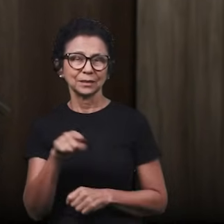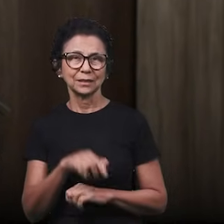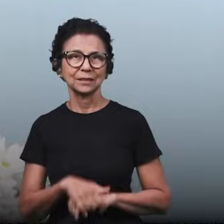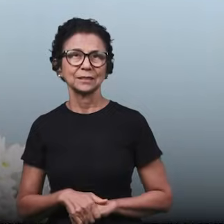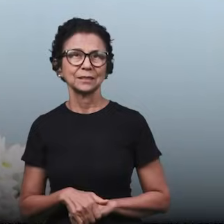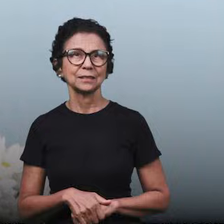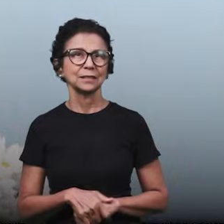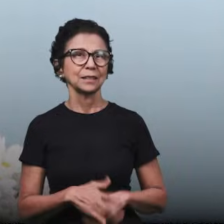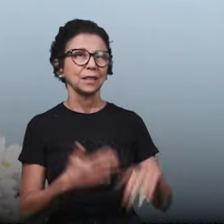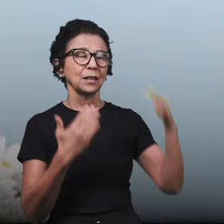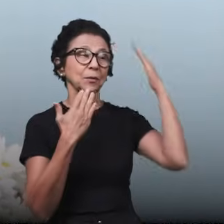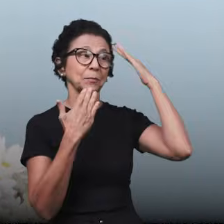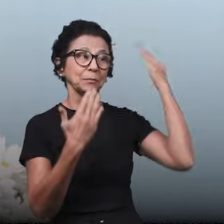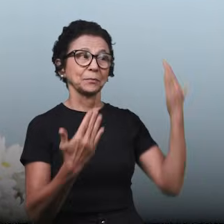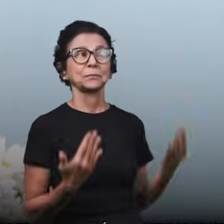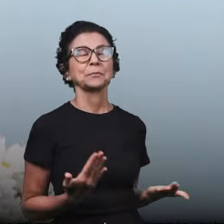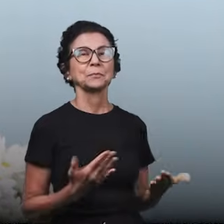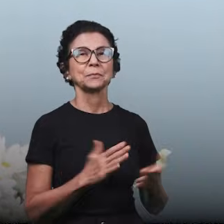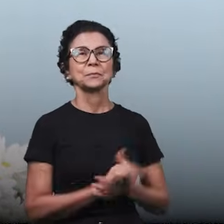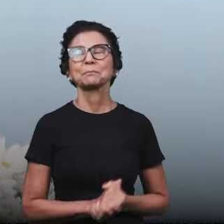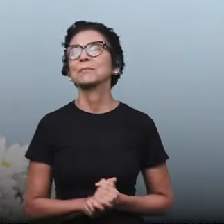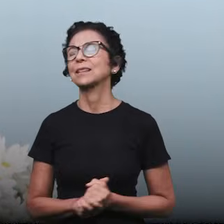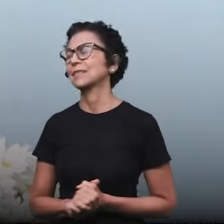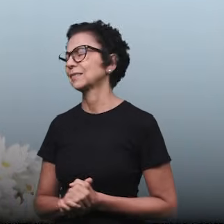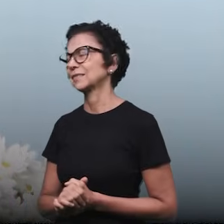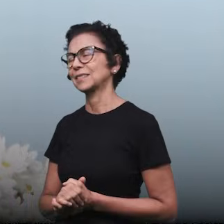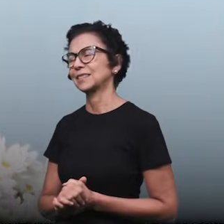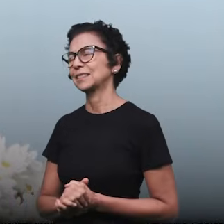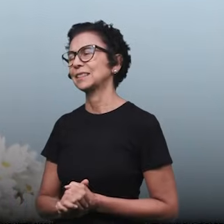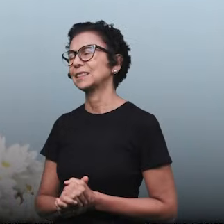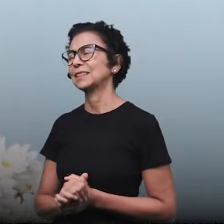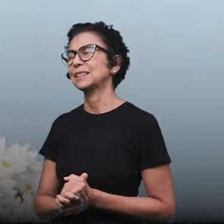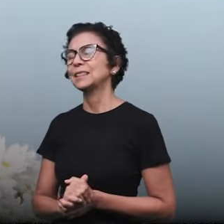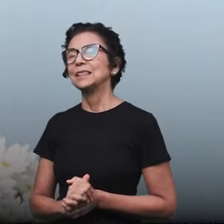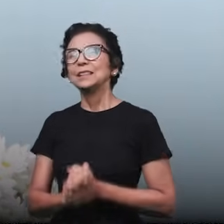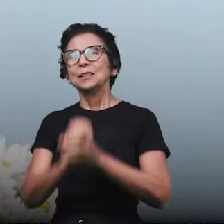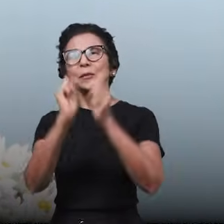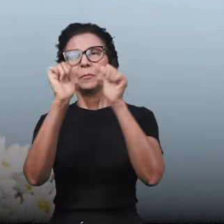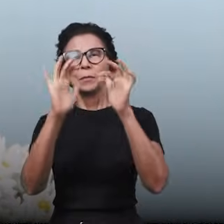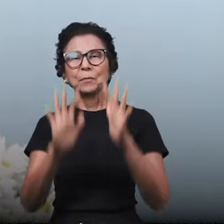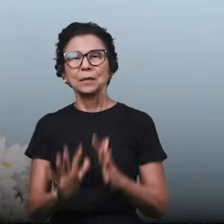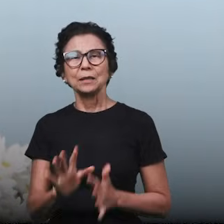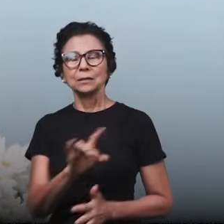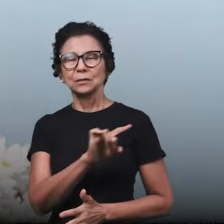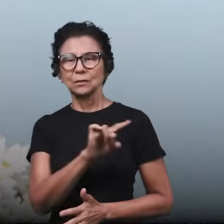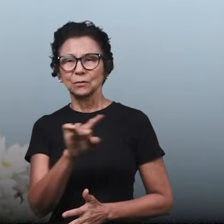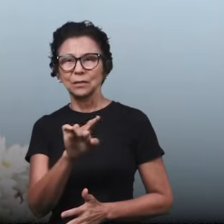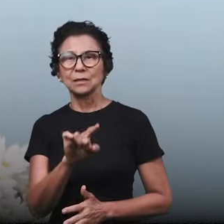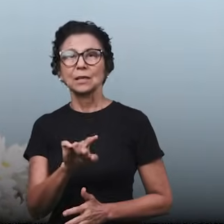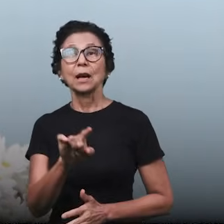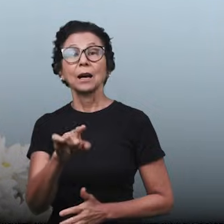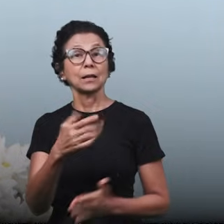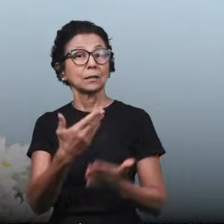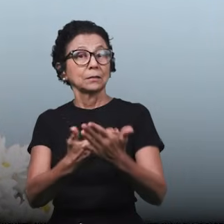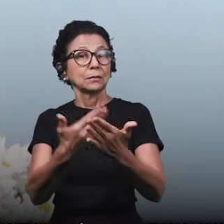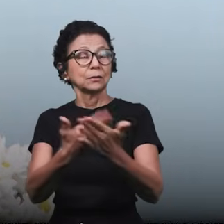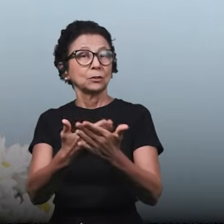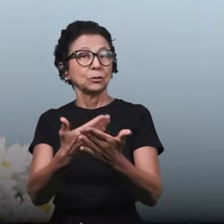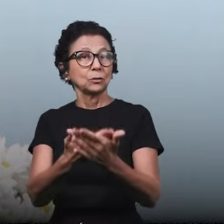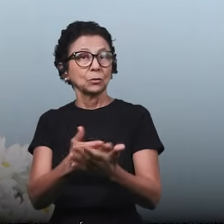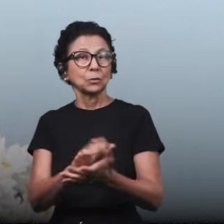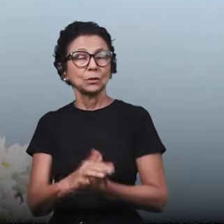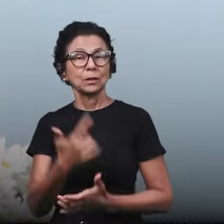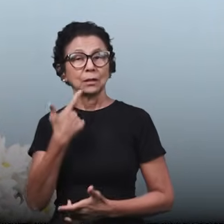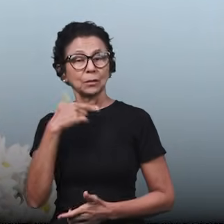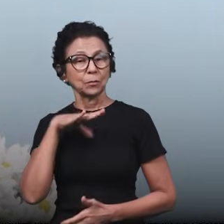vez. Que isso, Pri, foi uma bênção, que o Senhor abençoe aos irmãos. E outra coisa, estudem o português